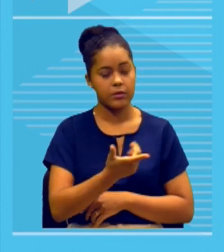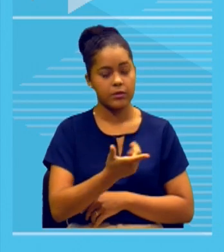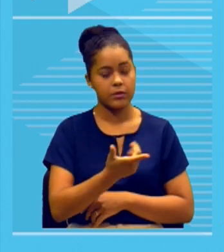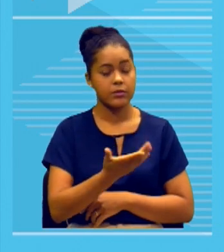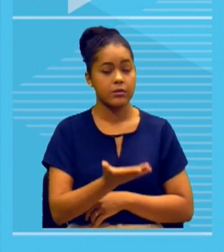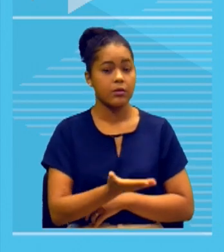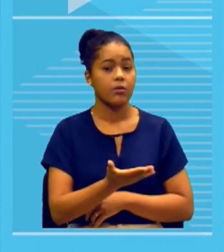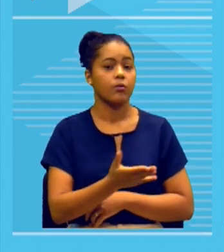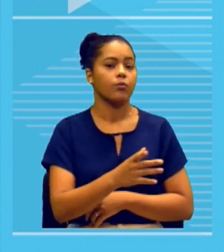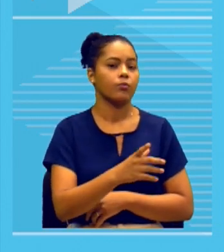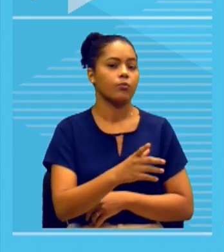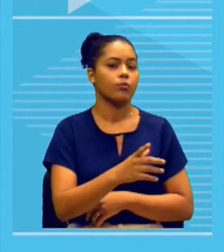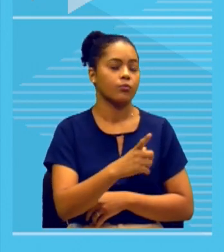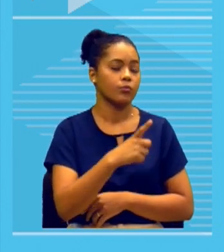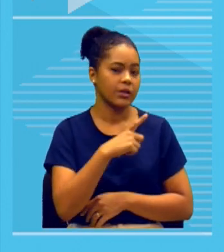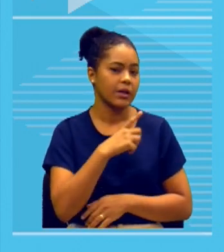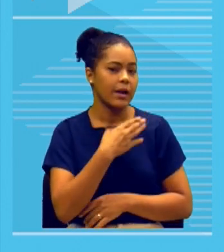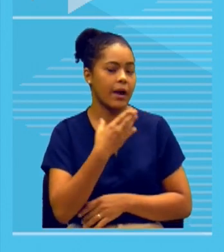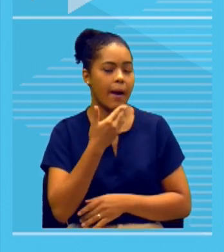pelo Canal educação